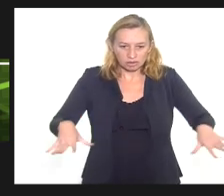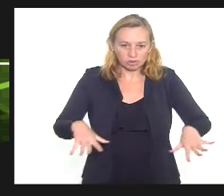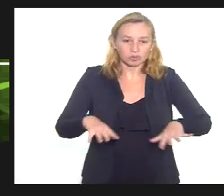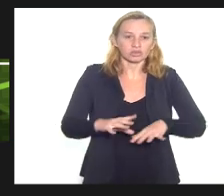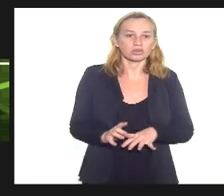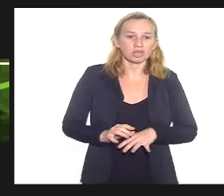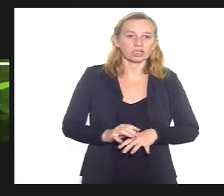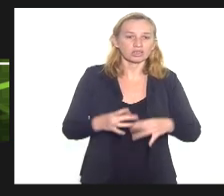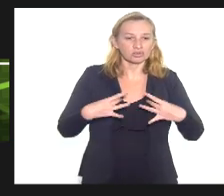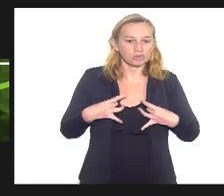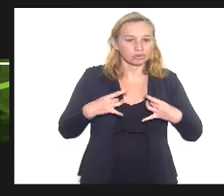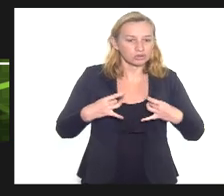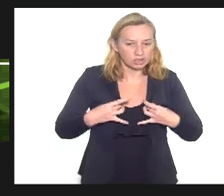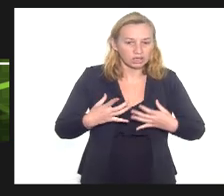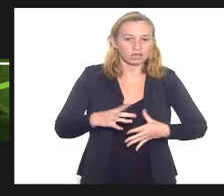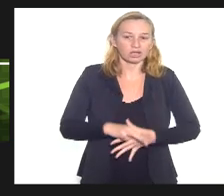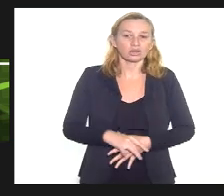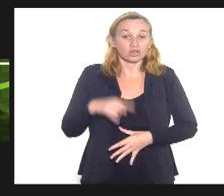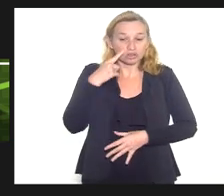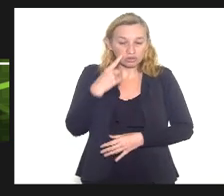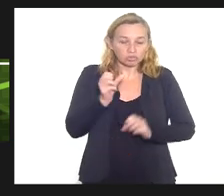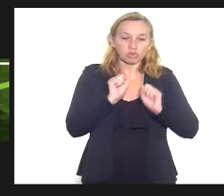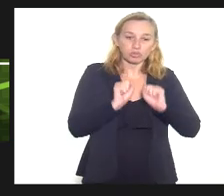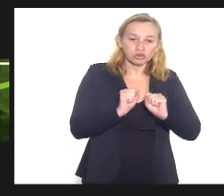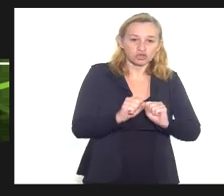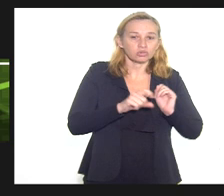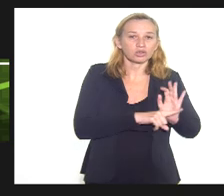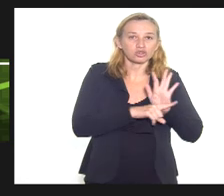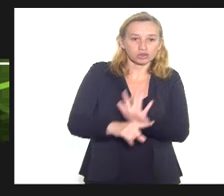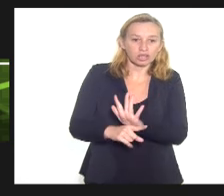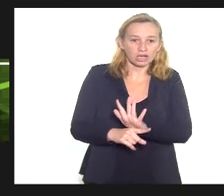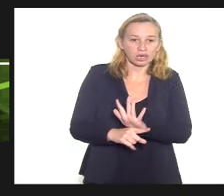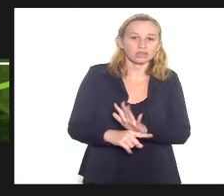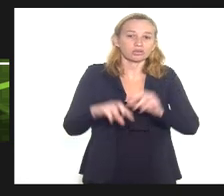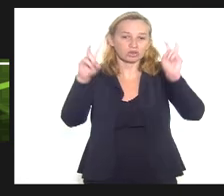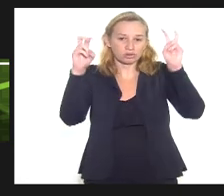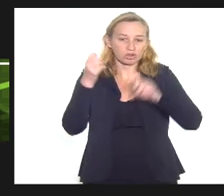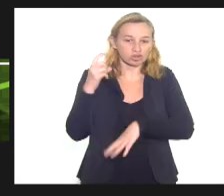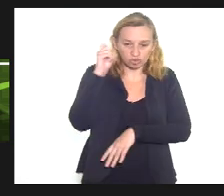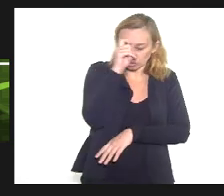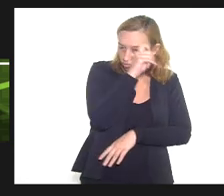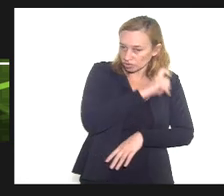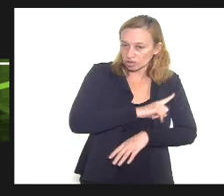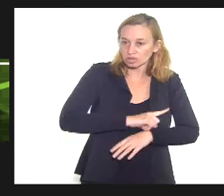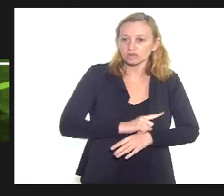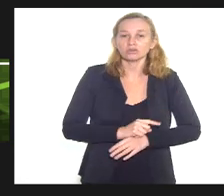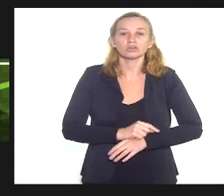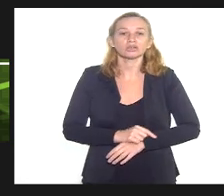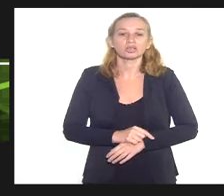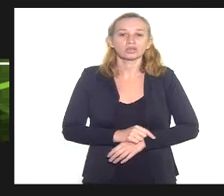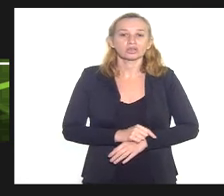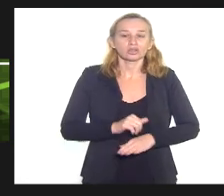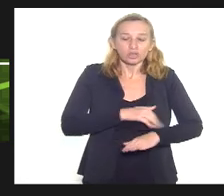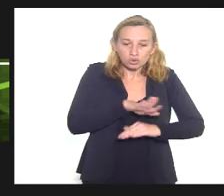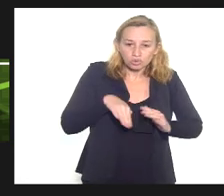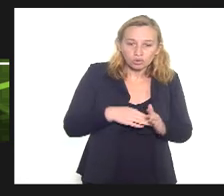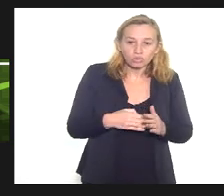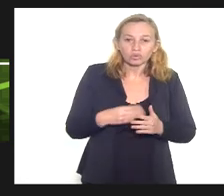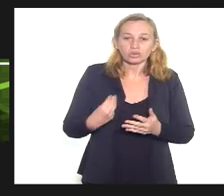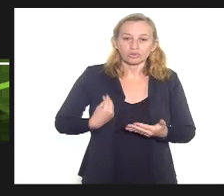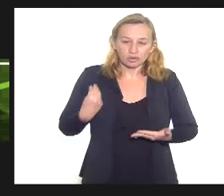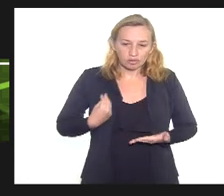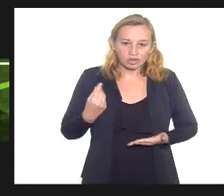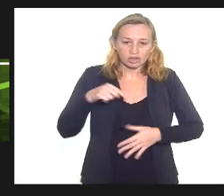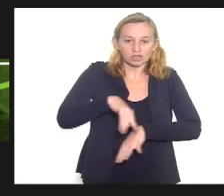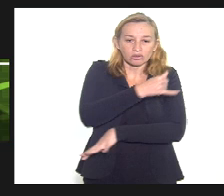de forma voluntária, onde vemos que podemos contribuir para uma situação difícil que toda a comunidade passa, todo mundo passa, mas aqui no Rio